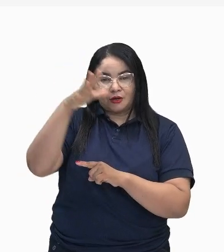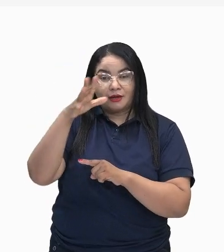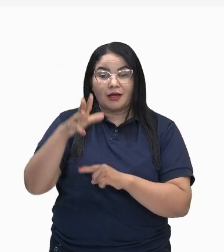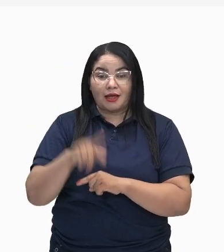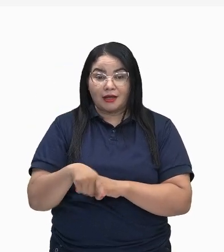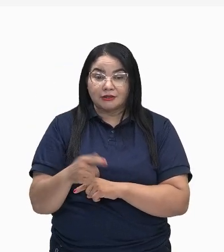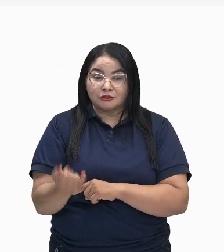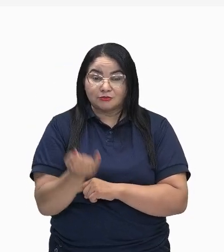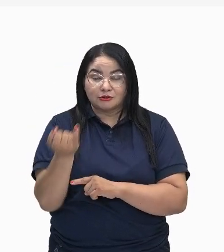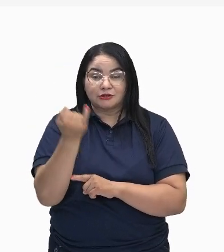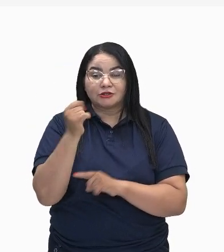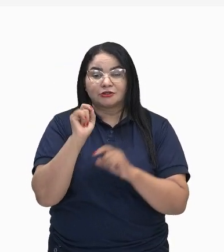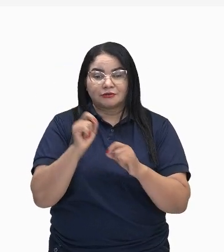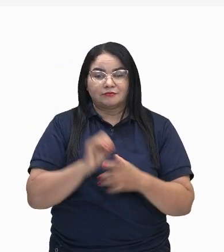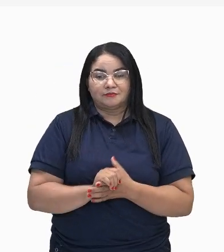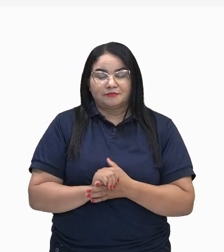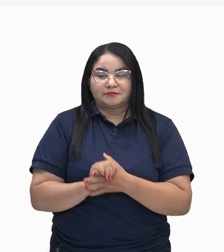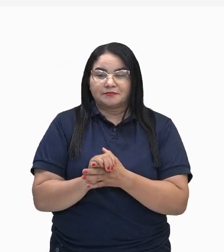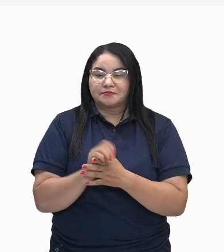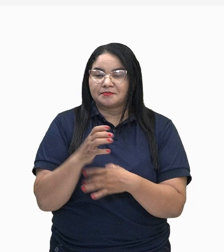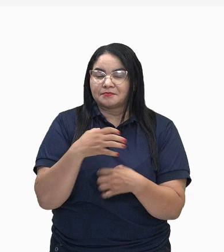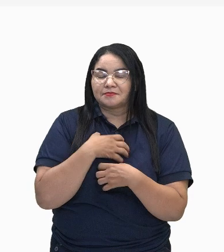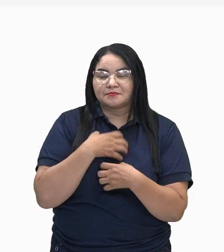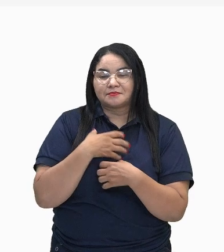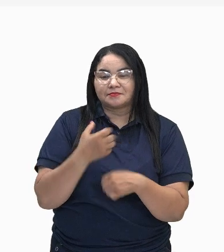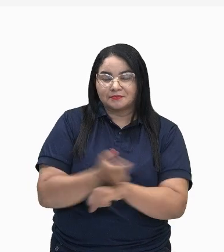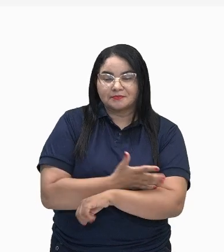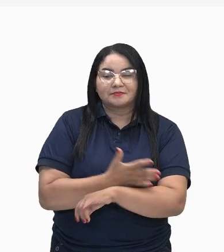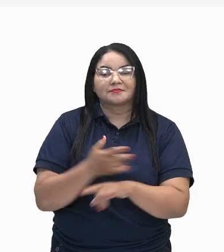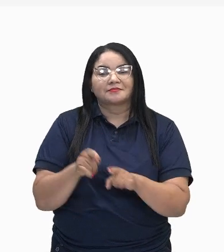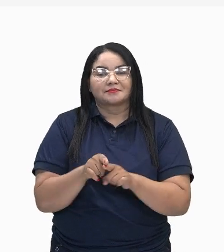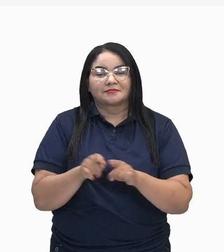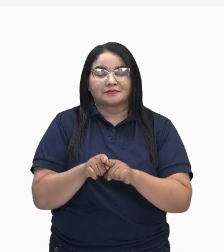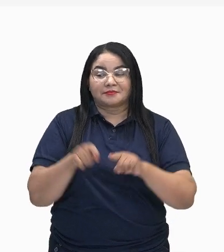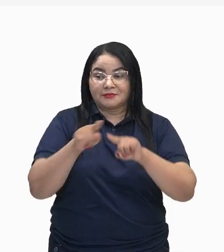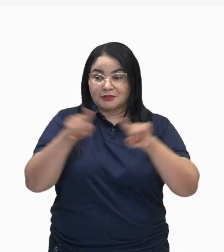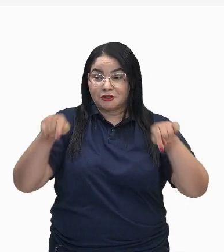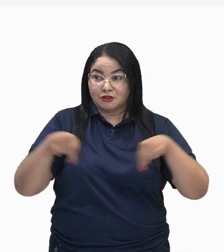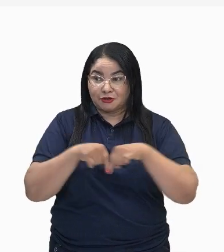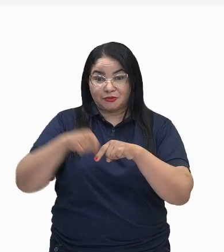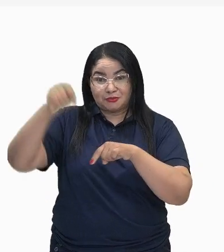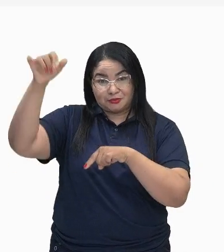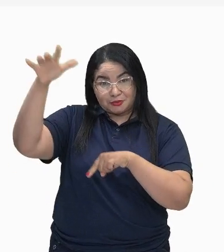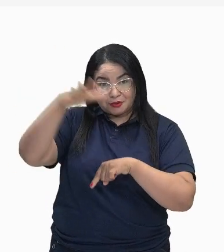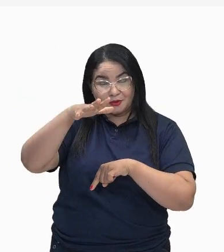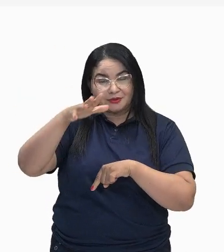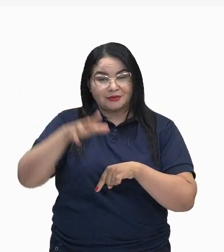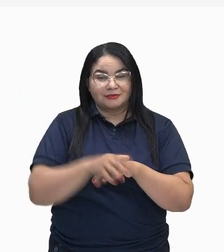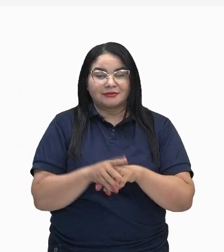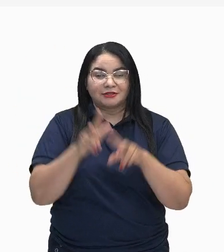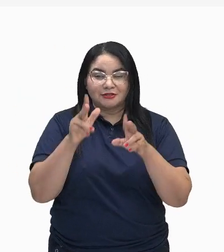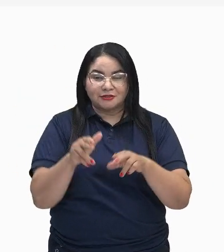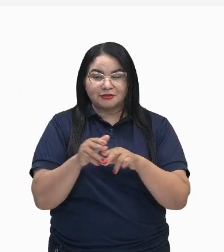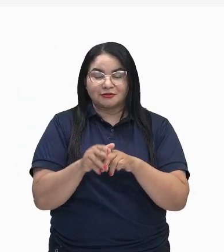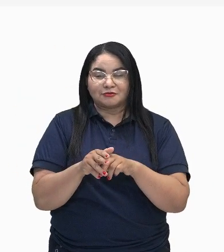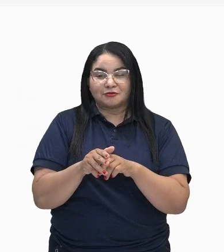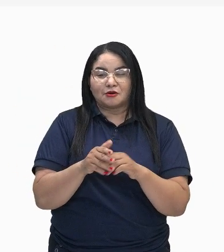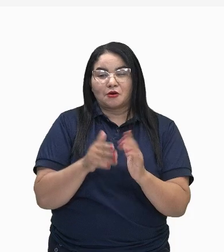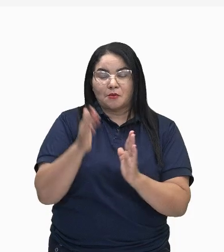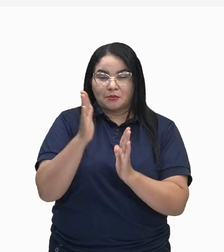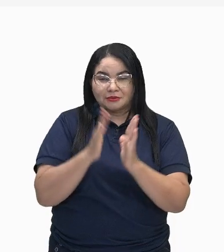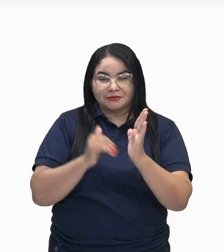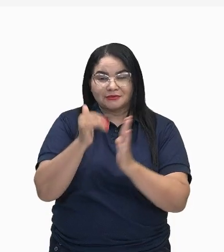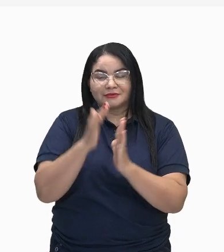que desenha e emociona. A iluminação no palco é como um pincel que pinta com a luz.